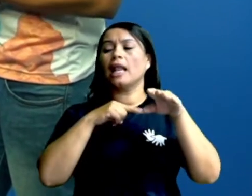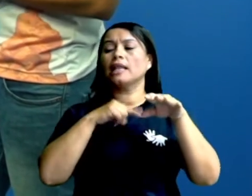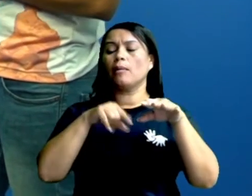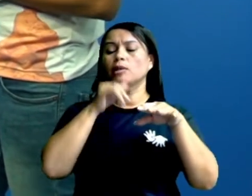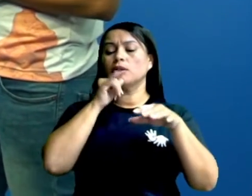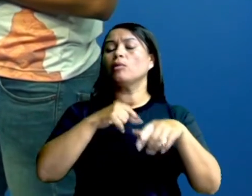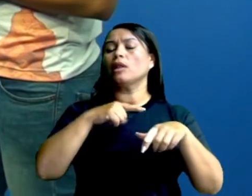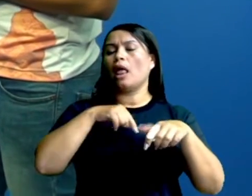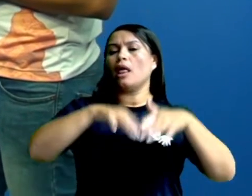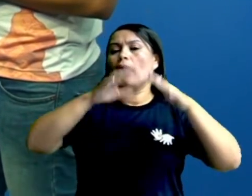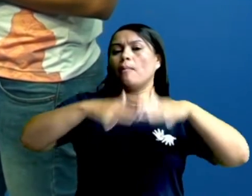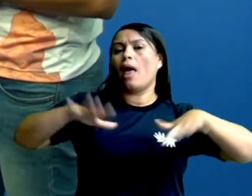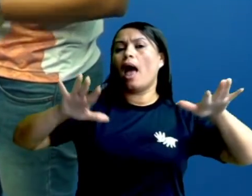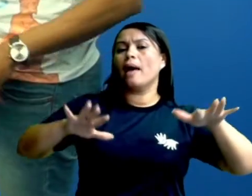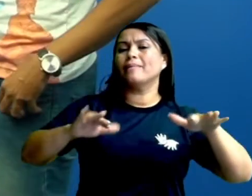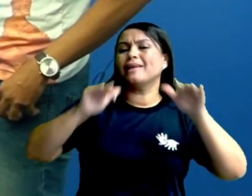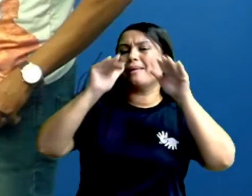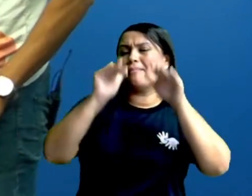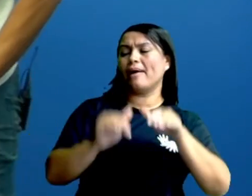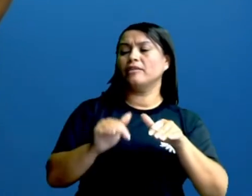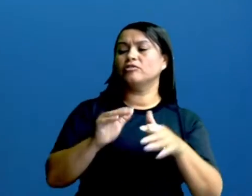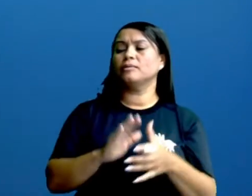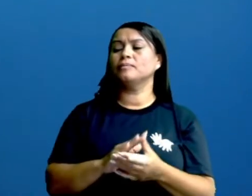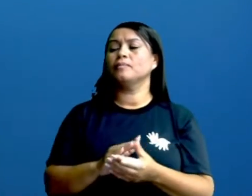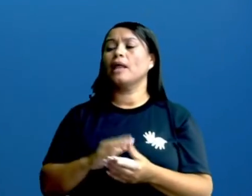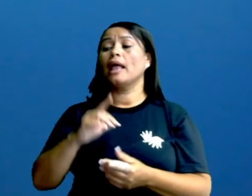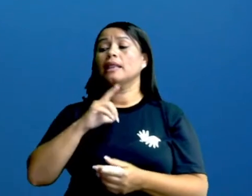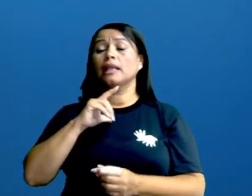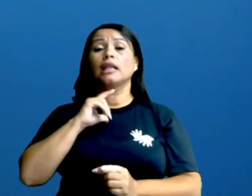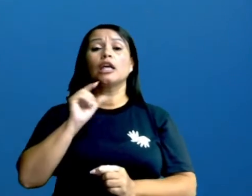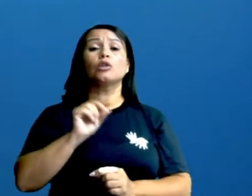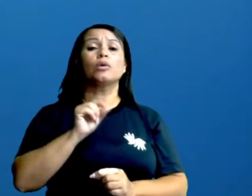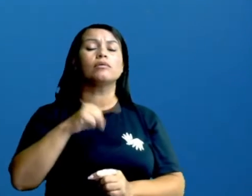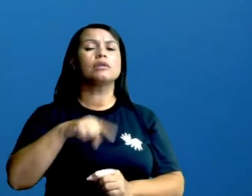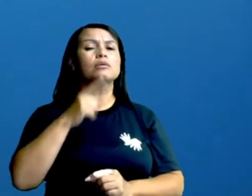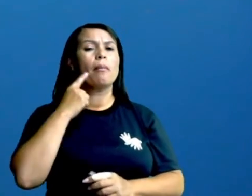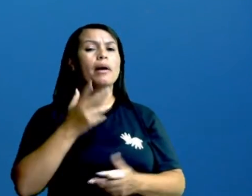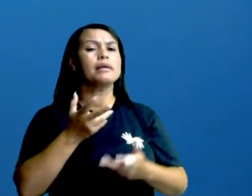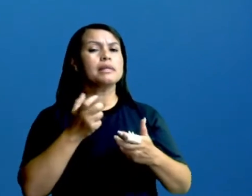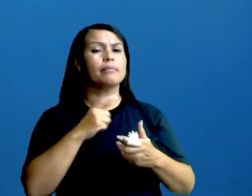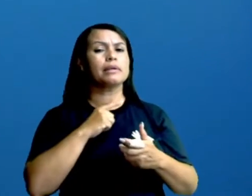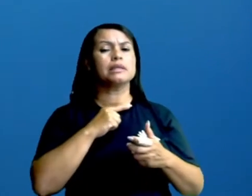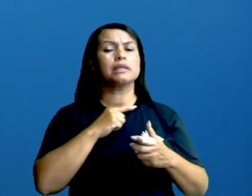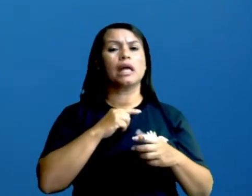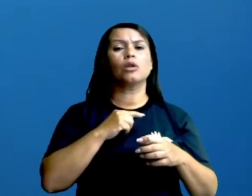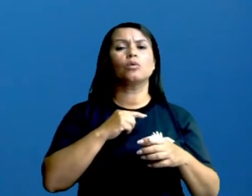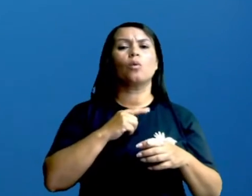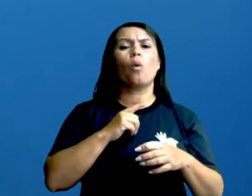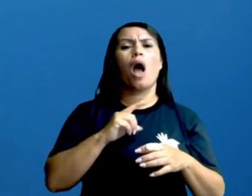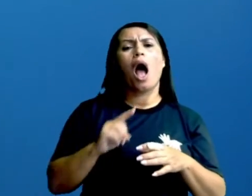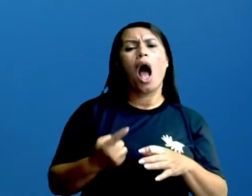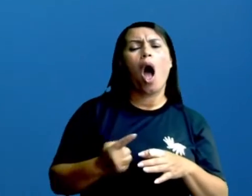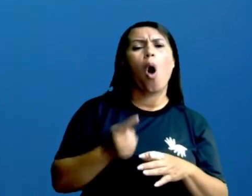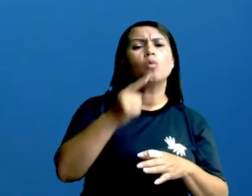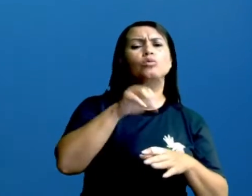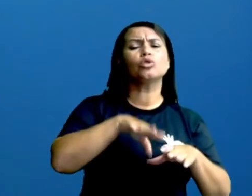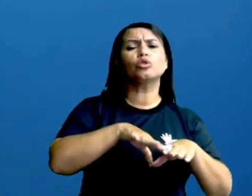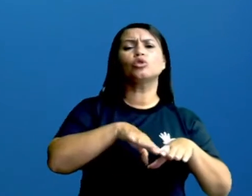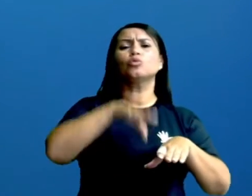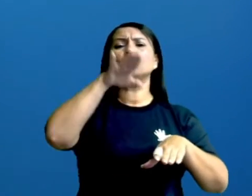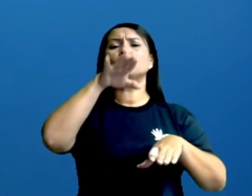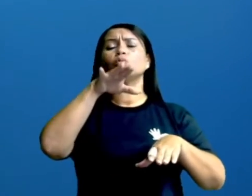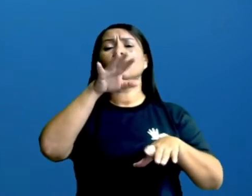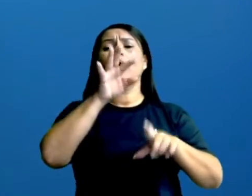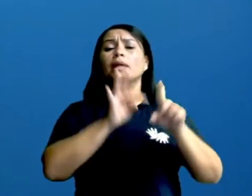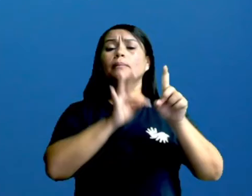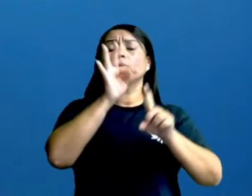litorânea com altitudes baixas. Aí, nesse caso, você percebe o seguinte, que devido à altitude, a média de